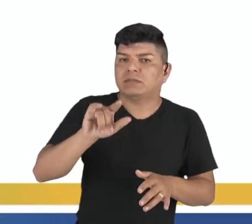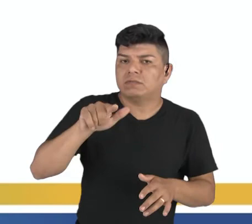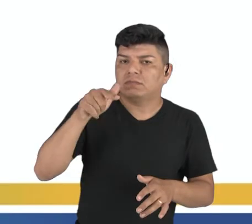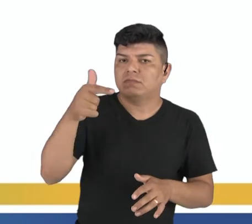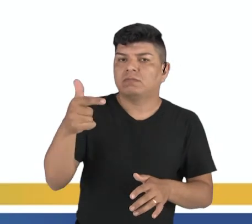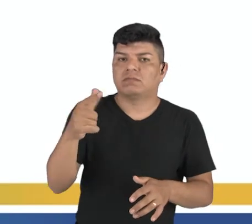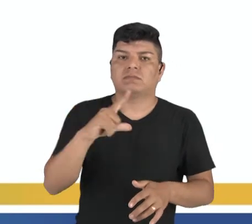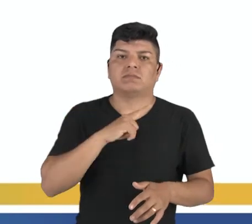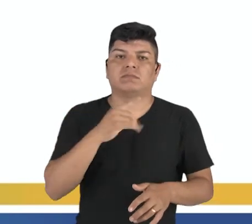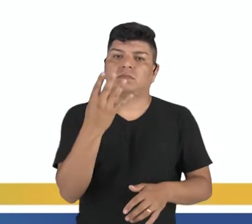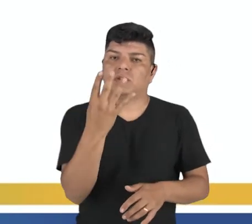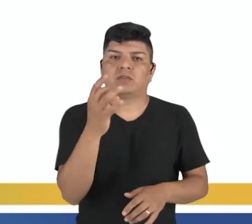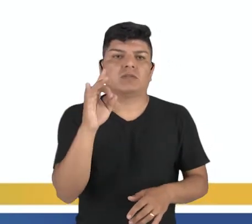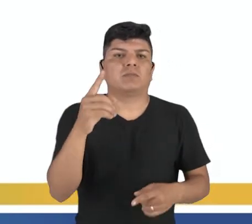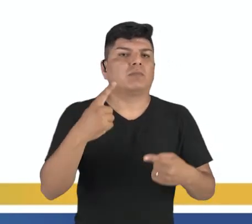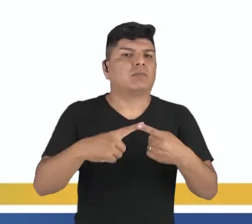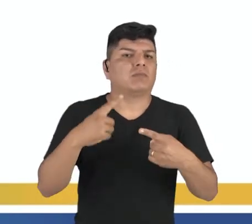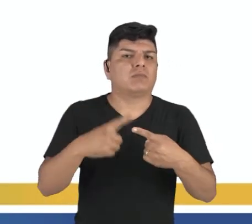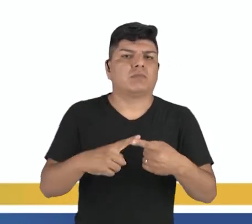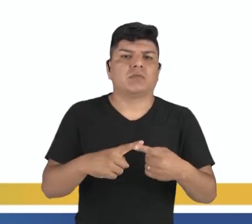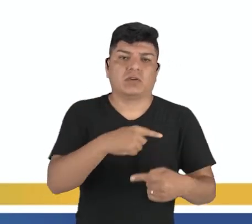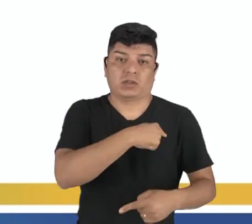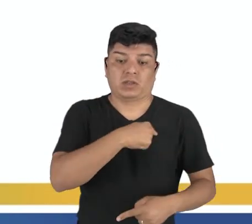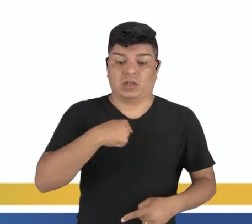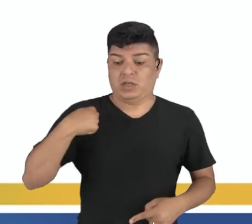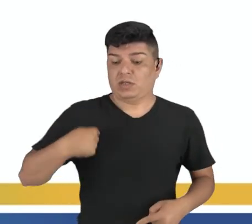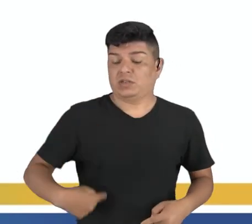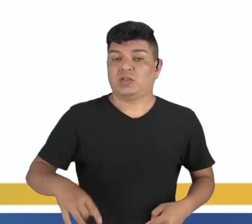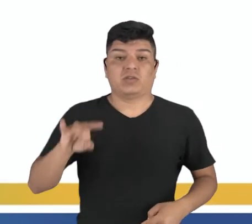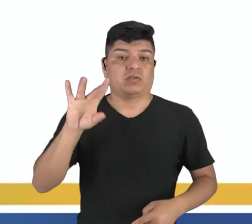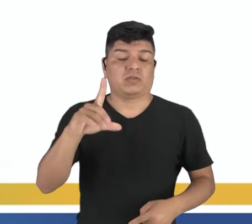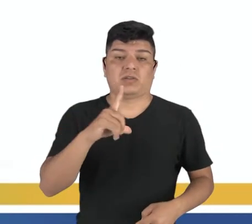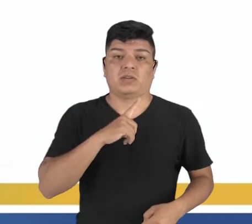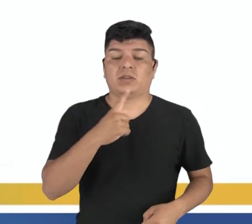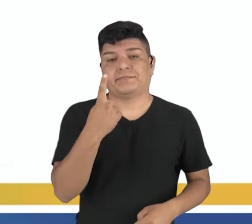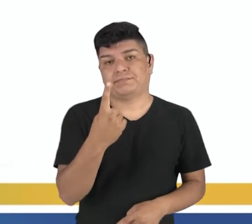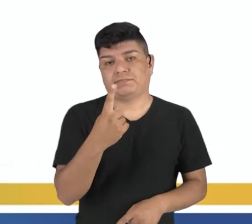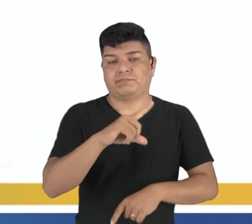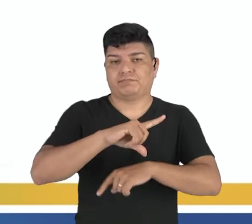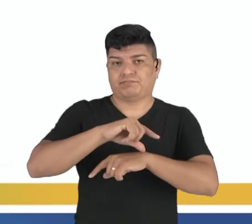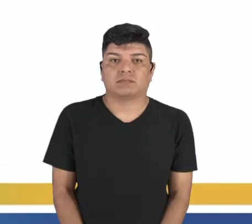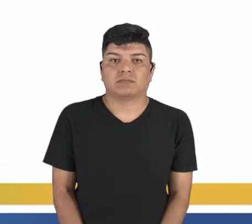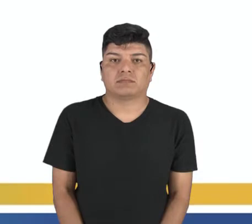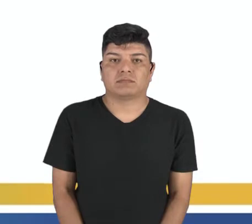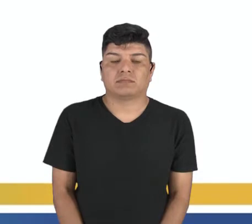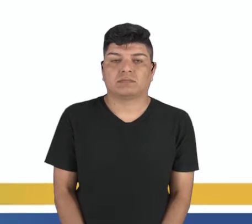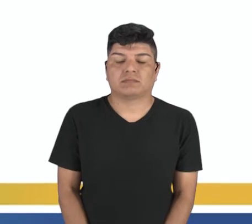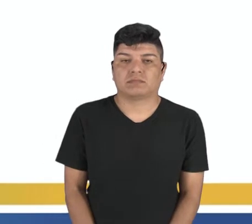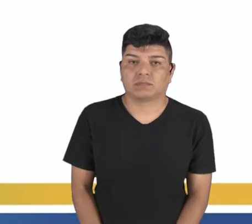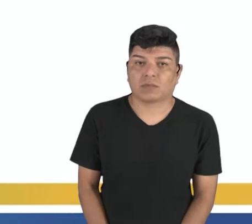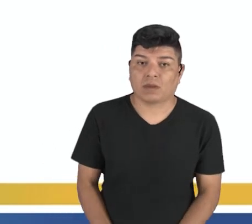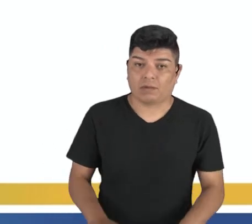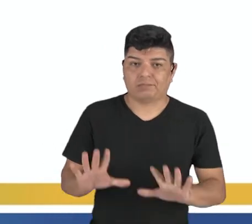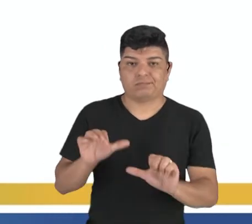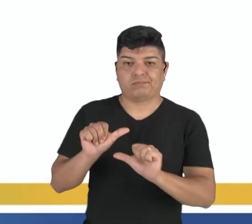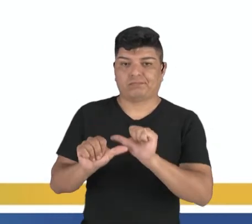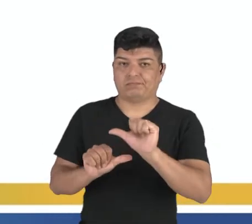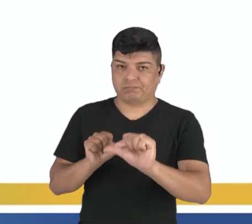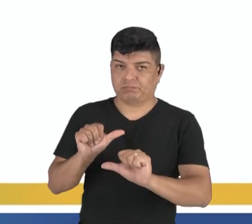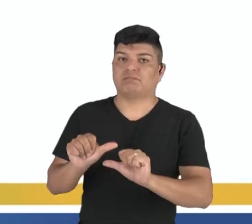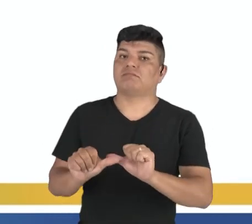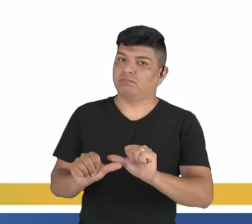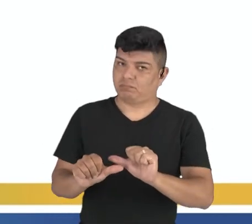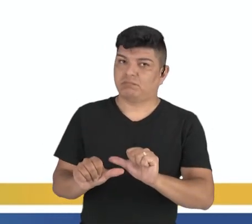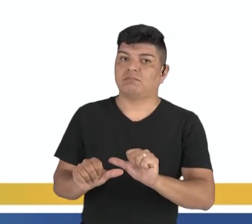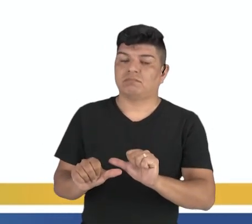4, por que a China, que também é um país continental, só tem um? A resposta é isso. E essa mudança, na